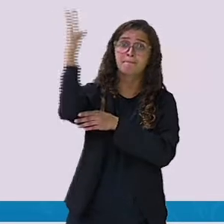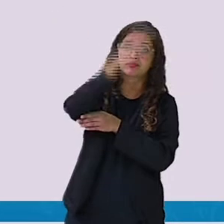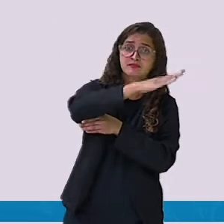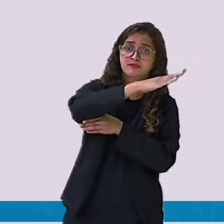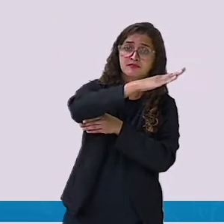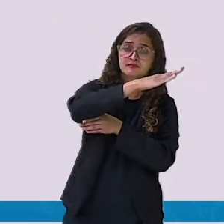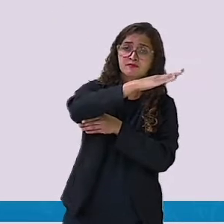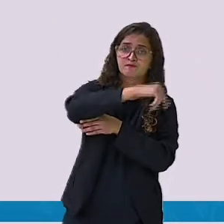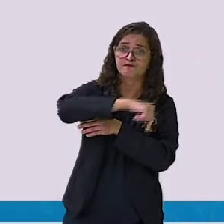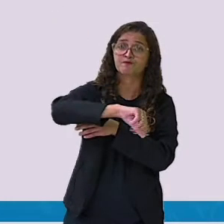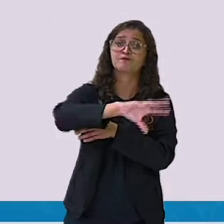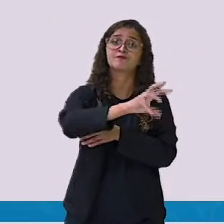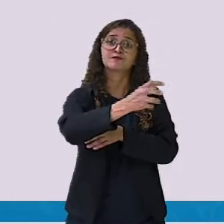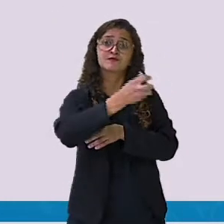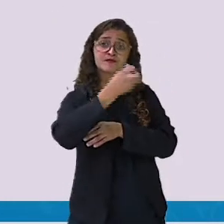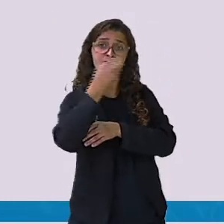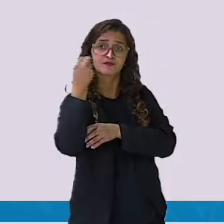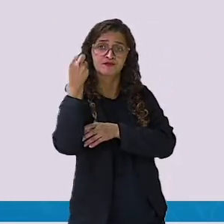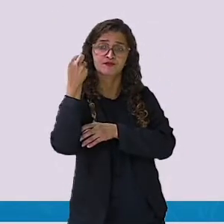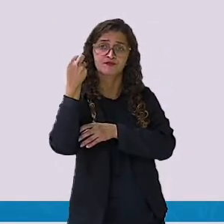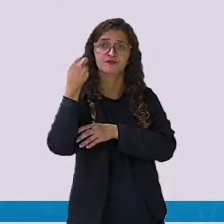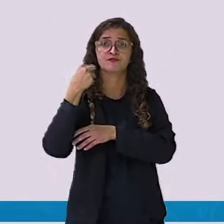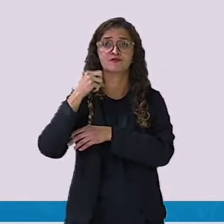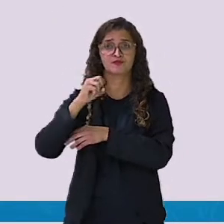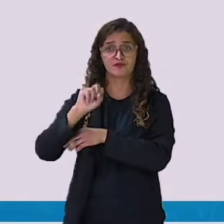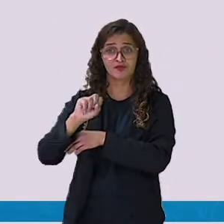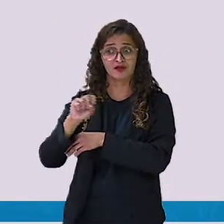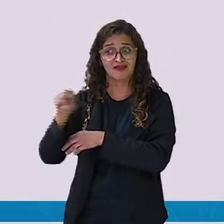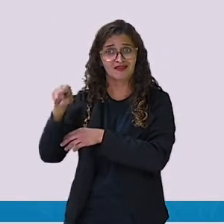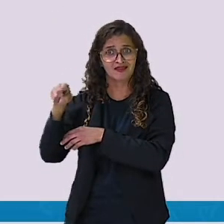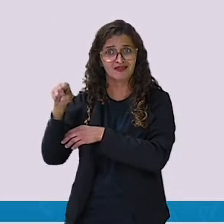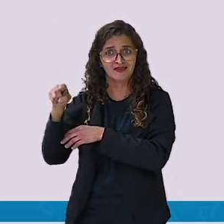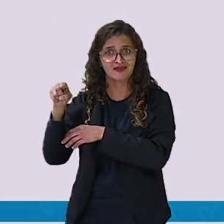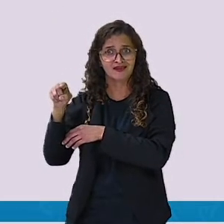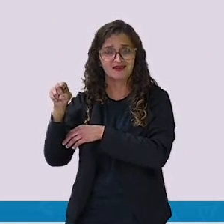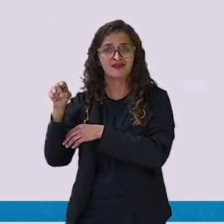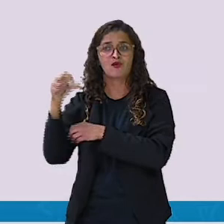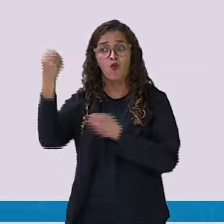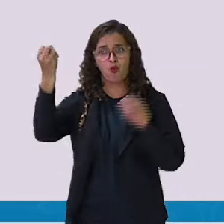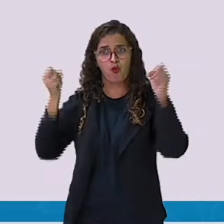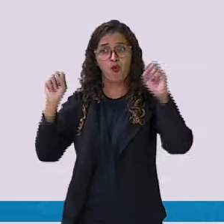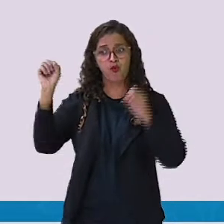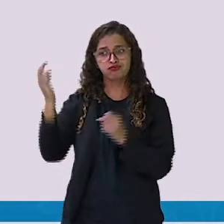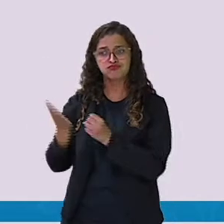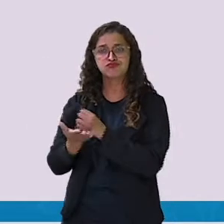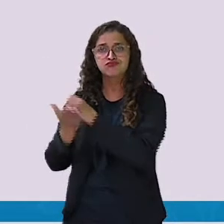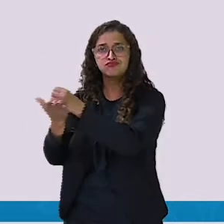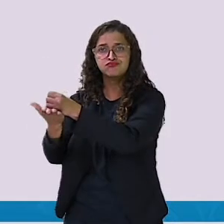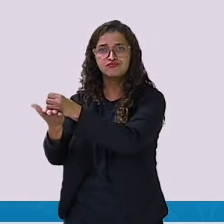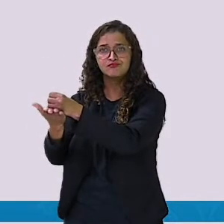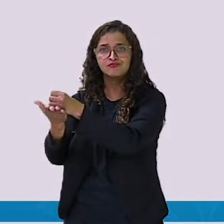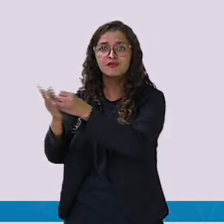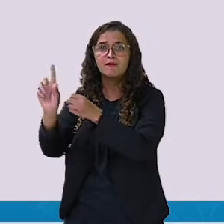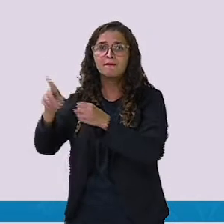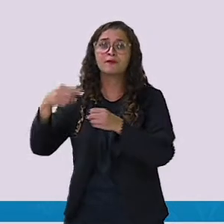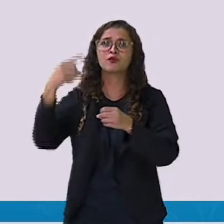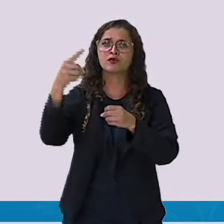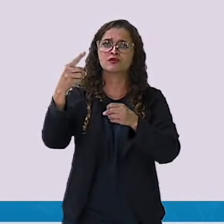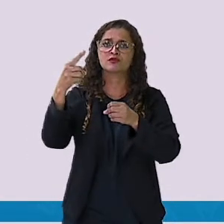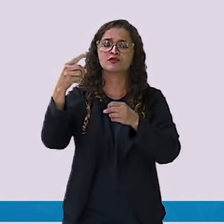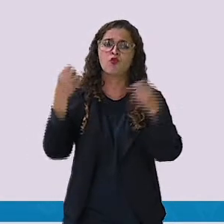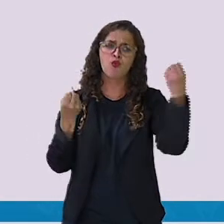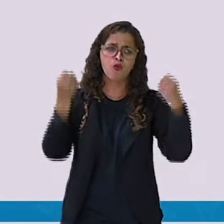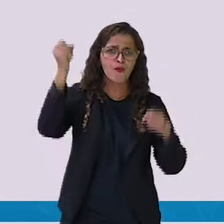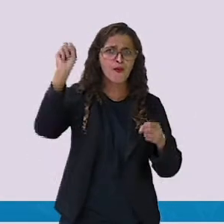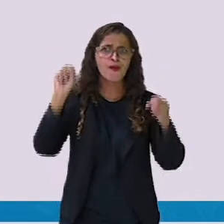árvore, certo? Lá na indústria base. Essa madeira foi enviada para uma outra indústria.